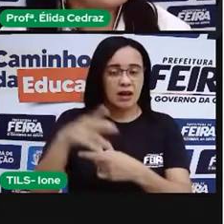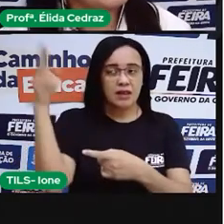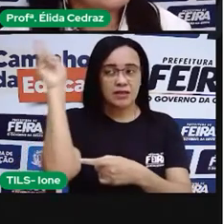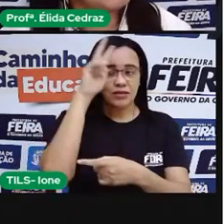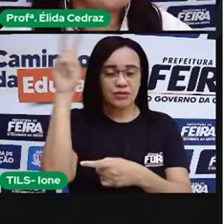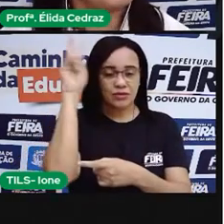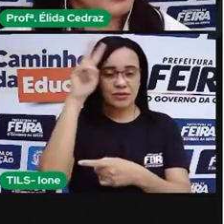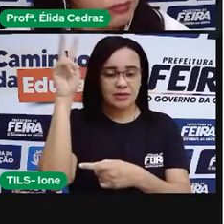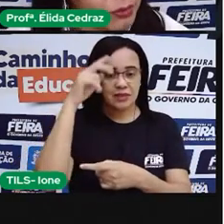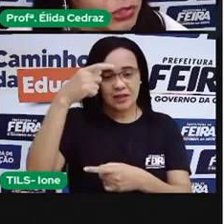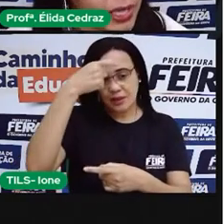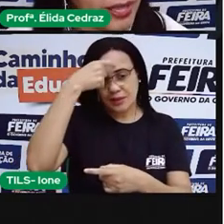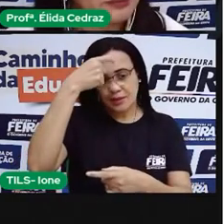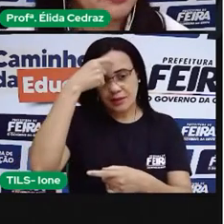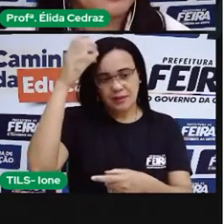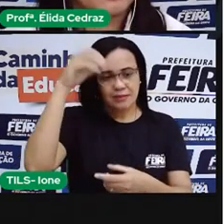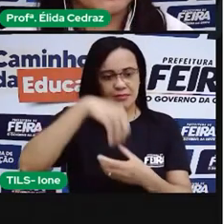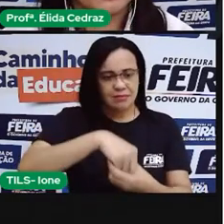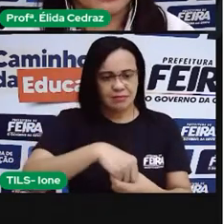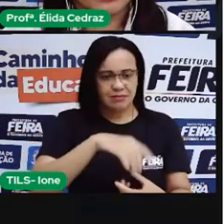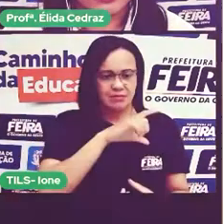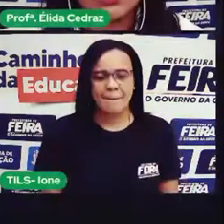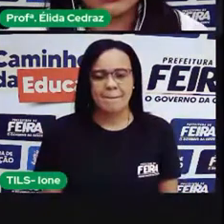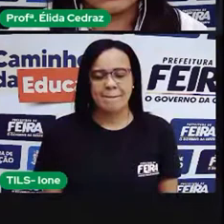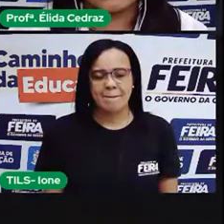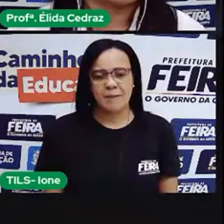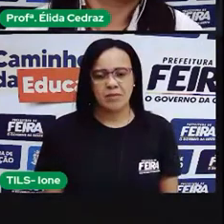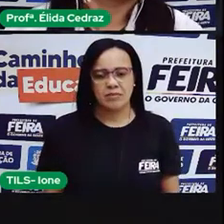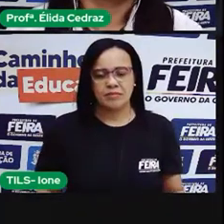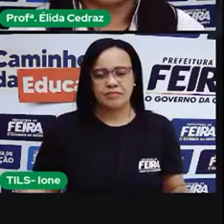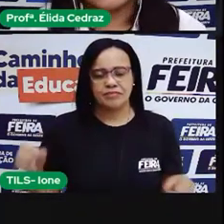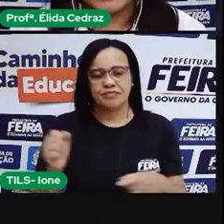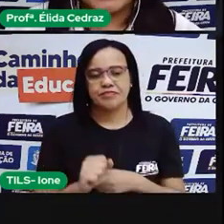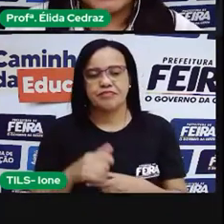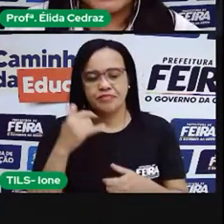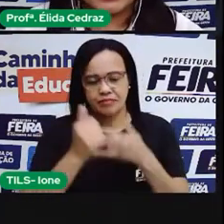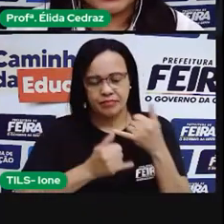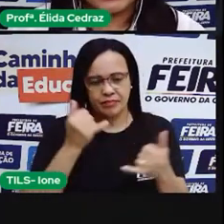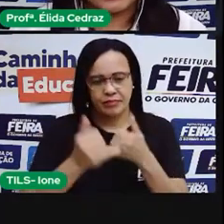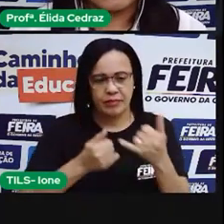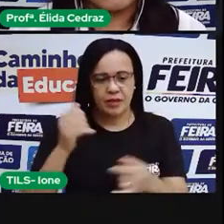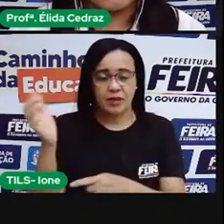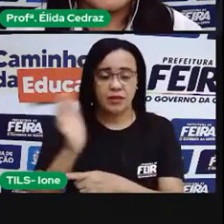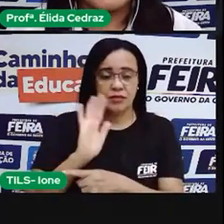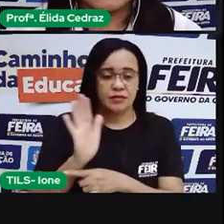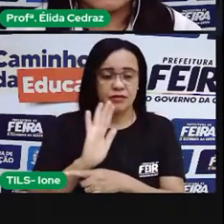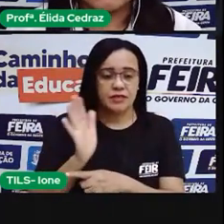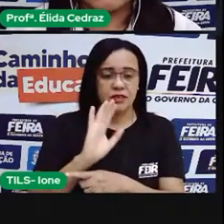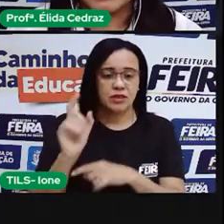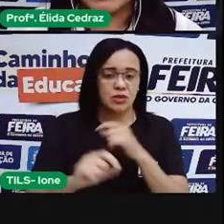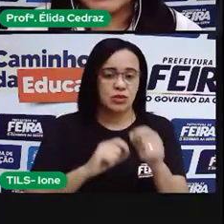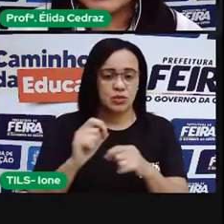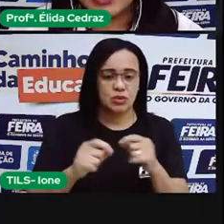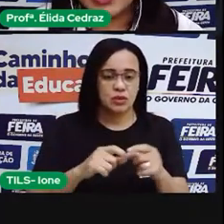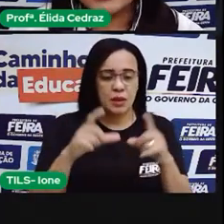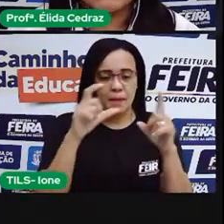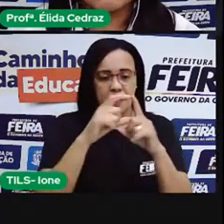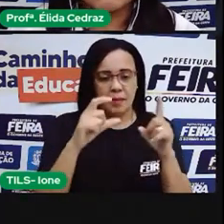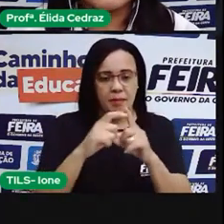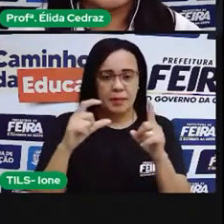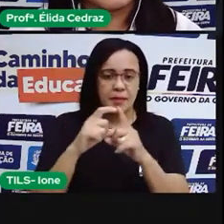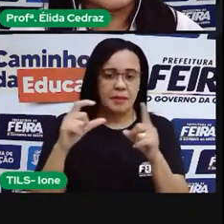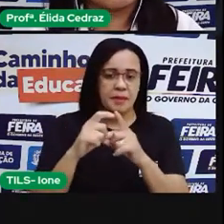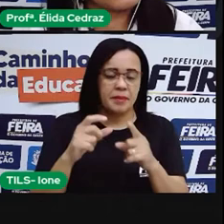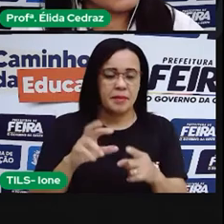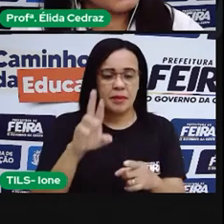tem guardado na memória. Vamos lá? O joguinho é o seguinte: vai aparecer umas cartas e você vai ter